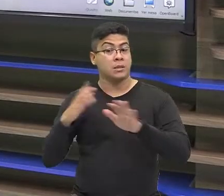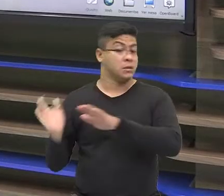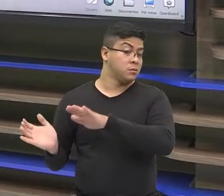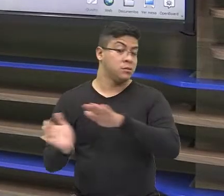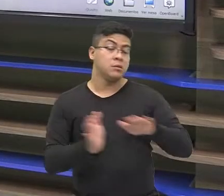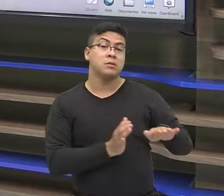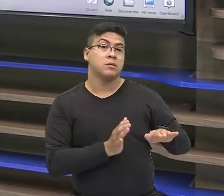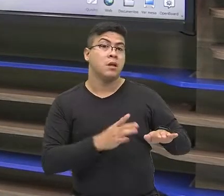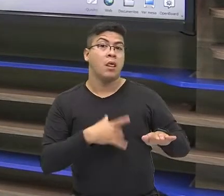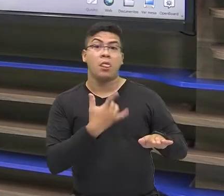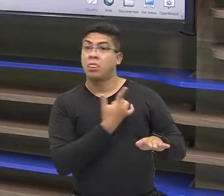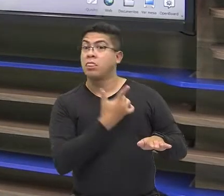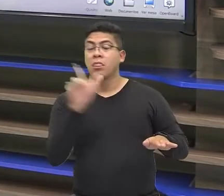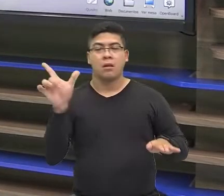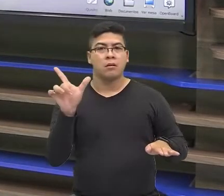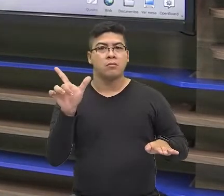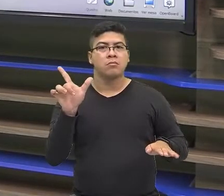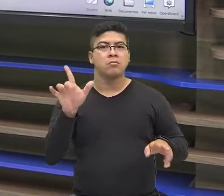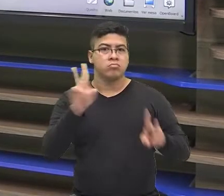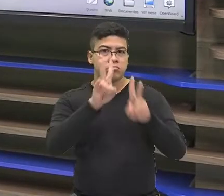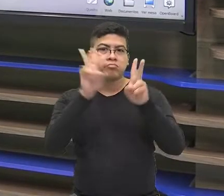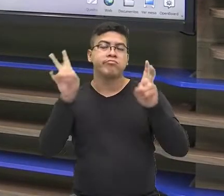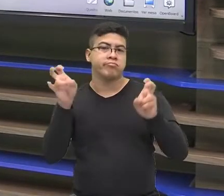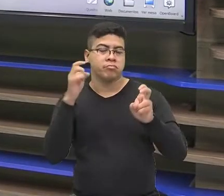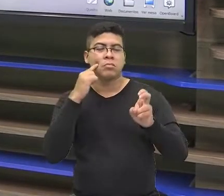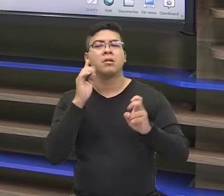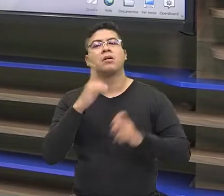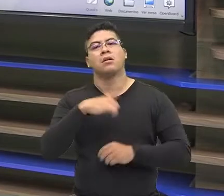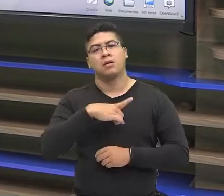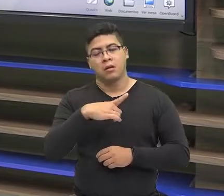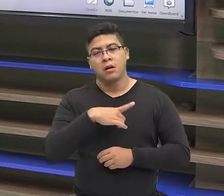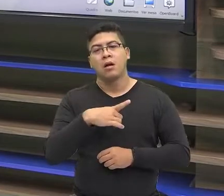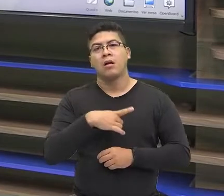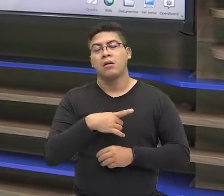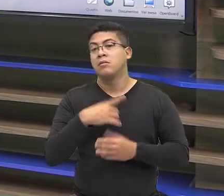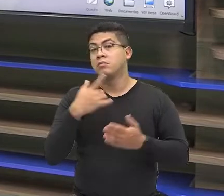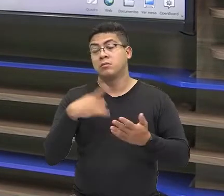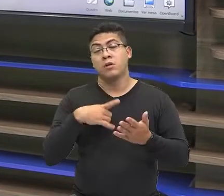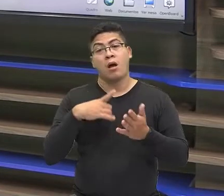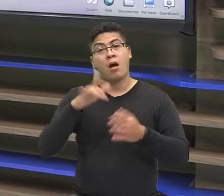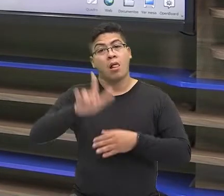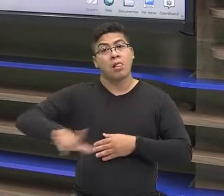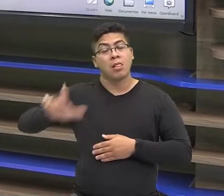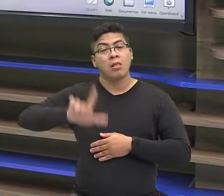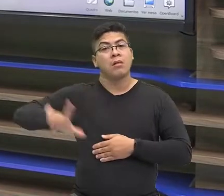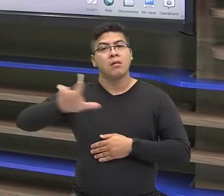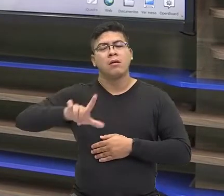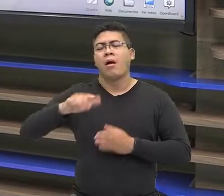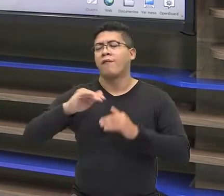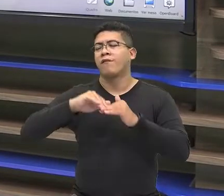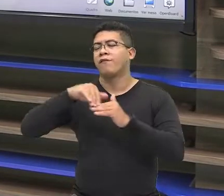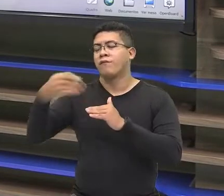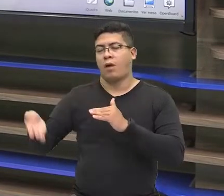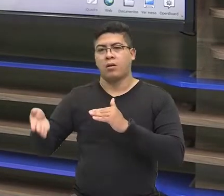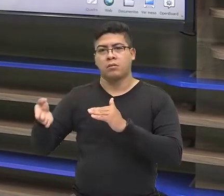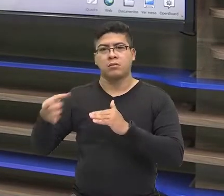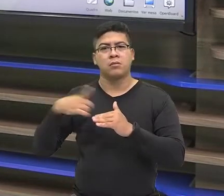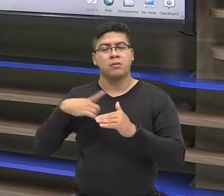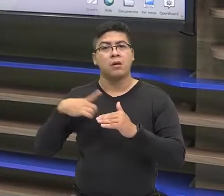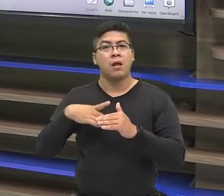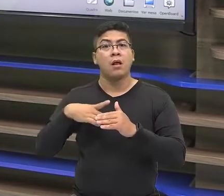literatura infantil porque na época tínhamos muita literatura de fora do Brasil, né? Então eram